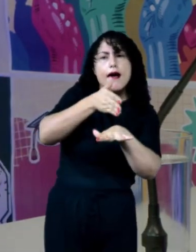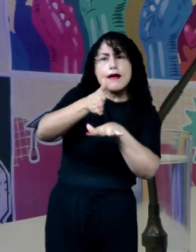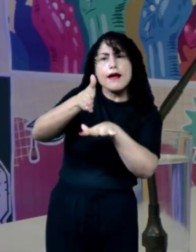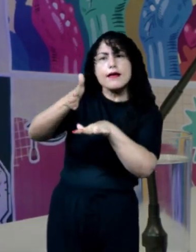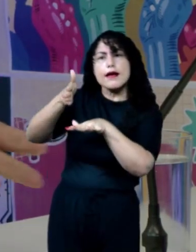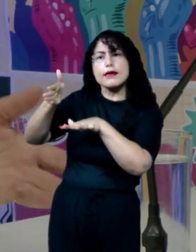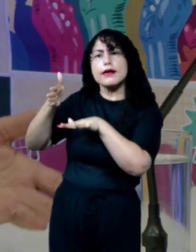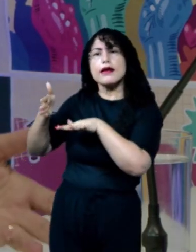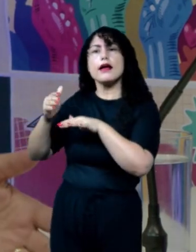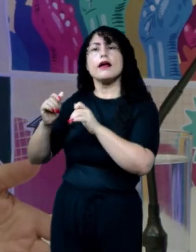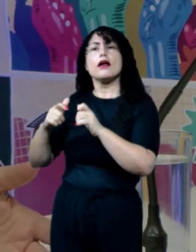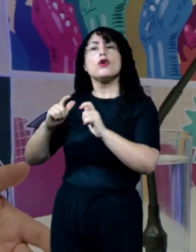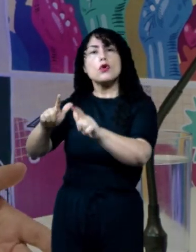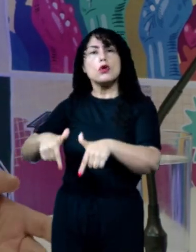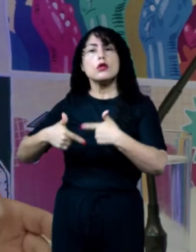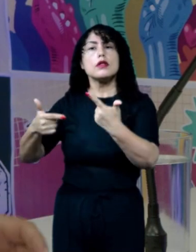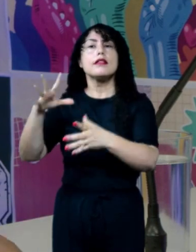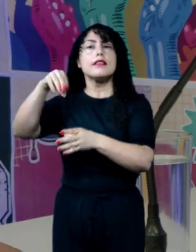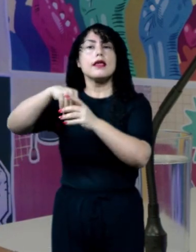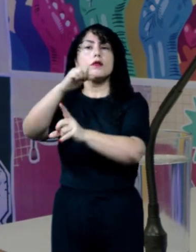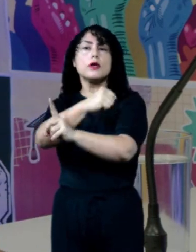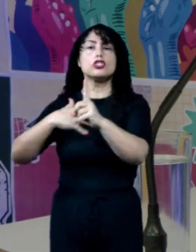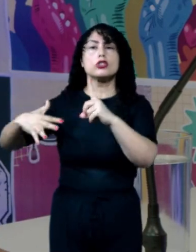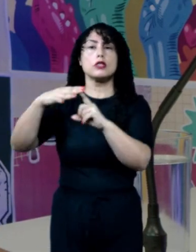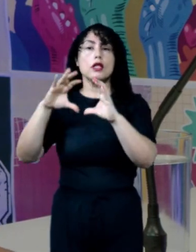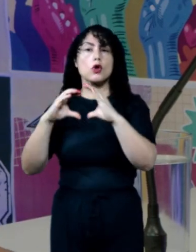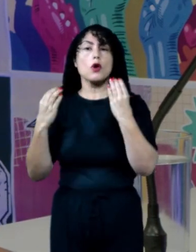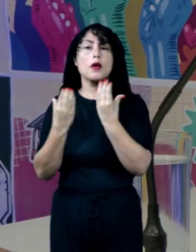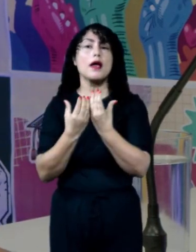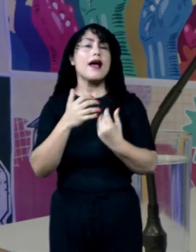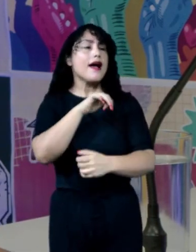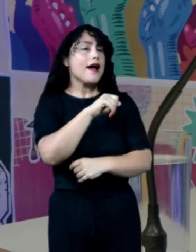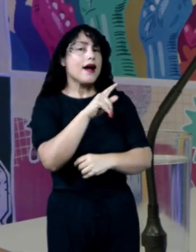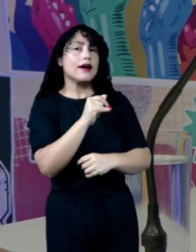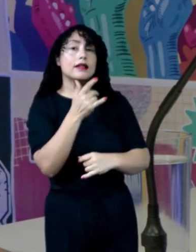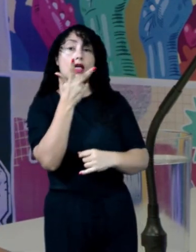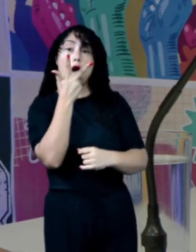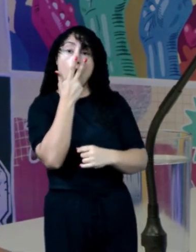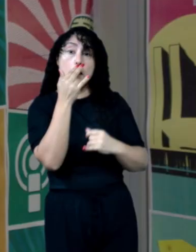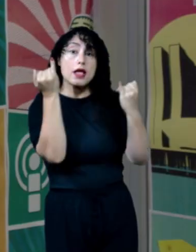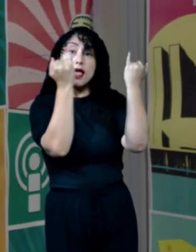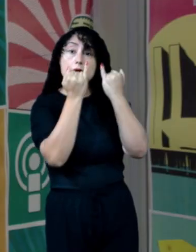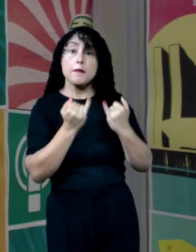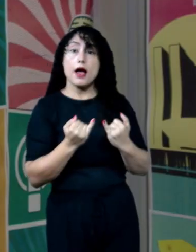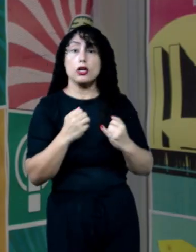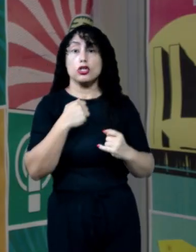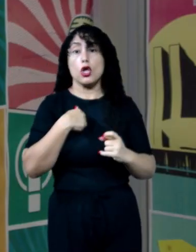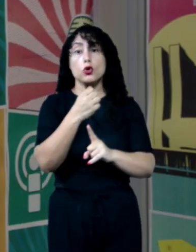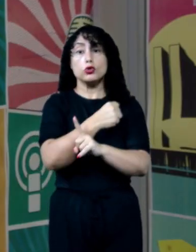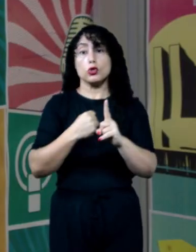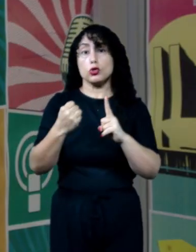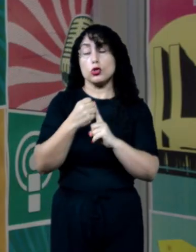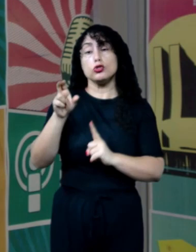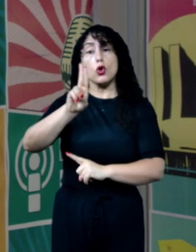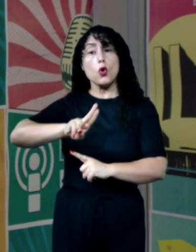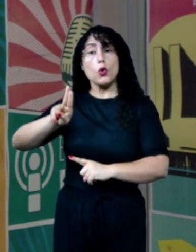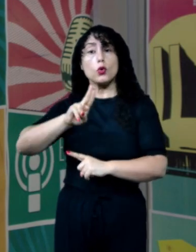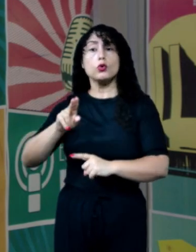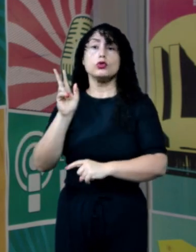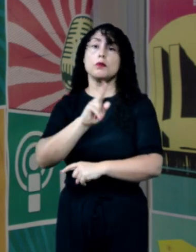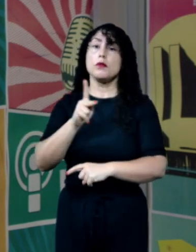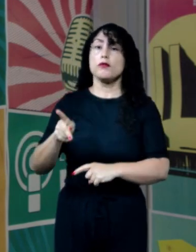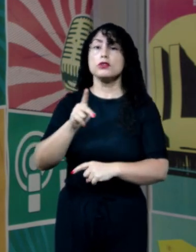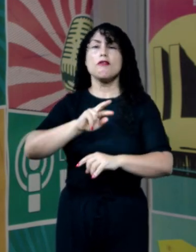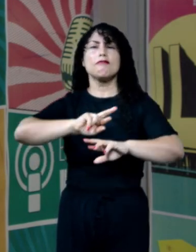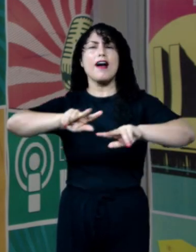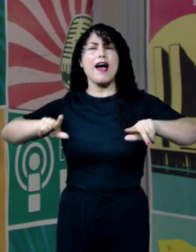as ações dentro de uma sociedade, de uma comunidade. Ana, até porque, tipo assim, imagem... Eu, em sociologia, uso... Vários professores usam